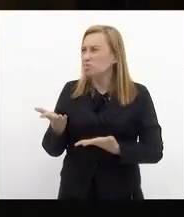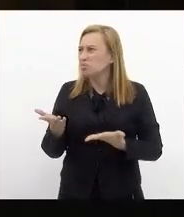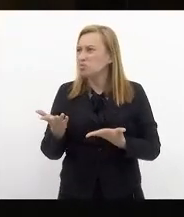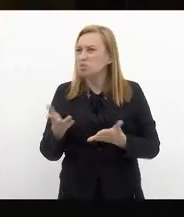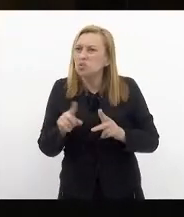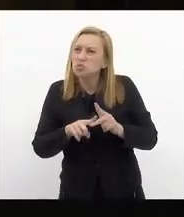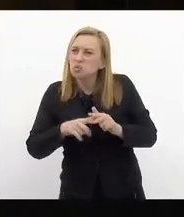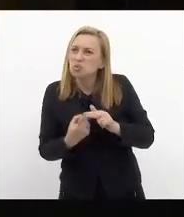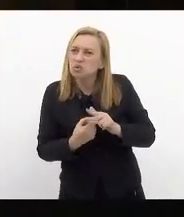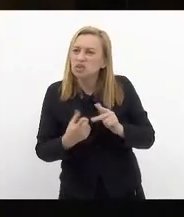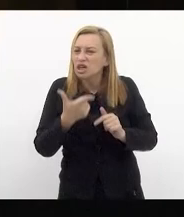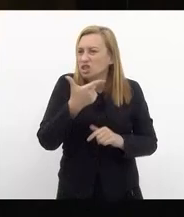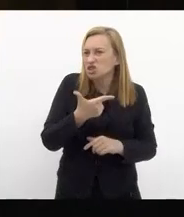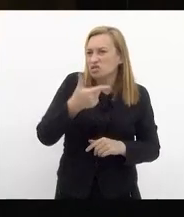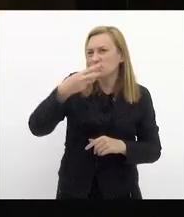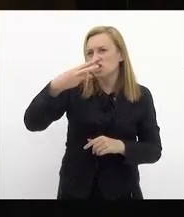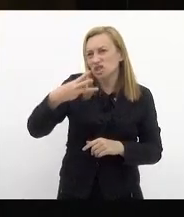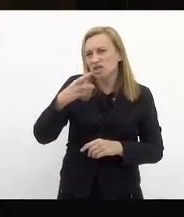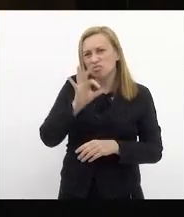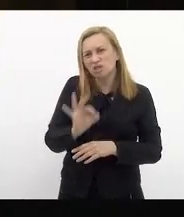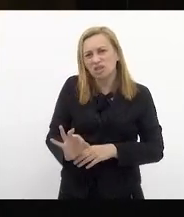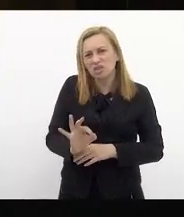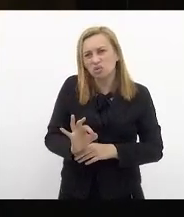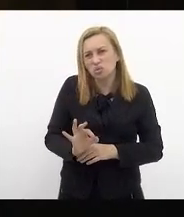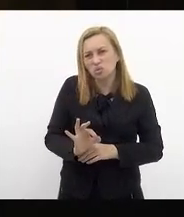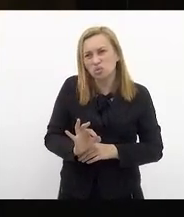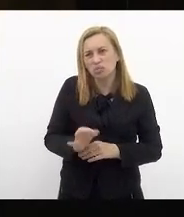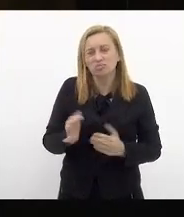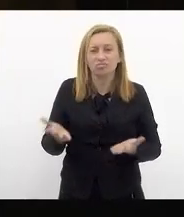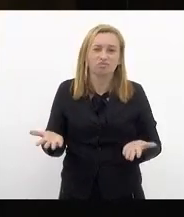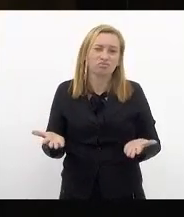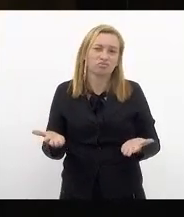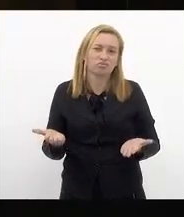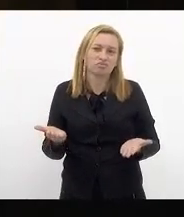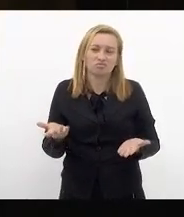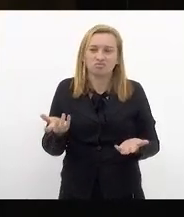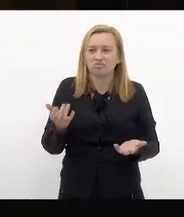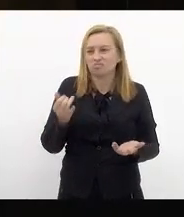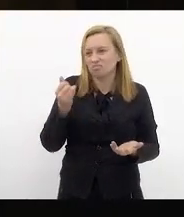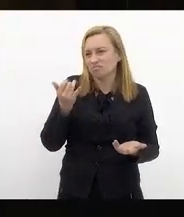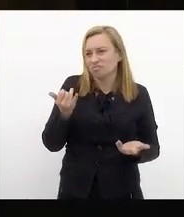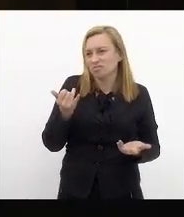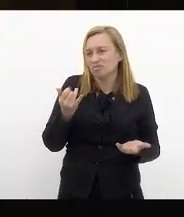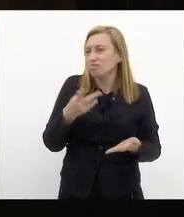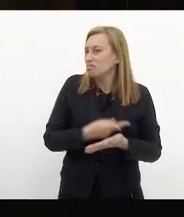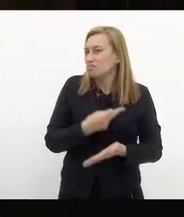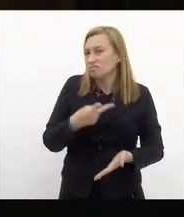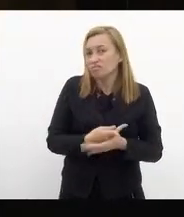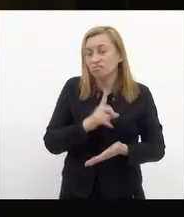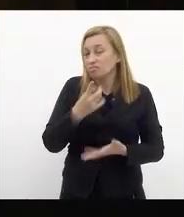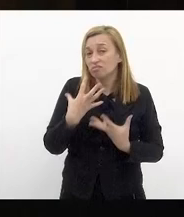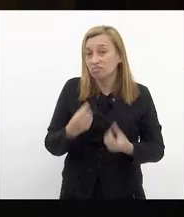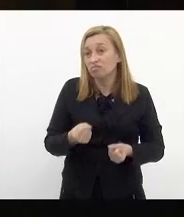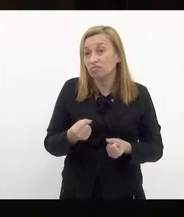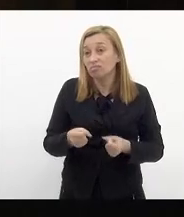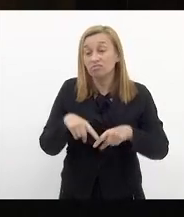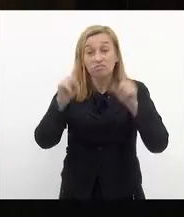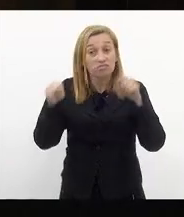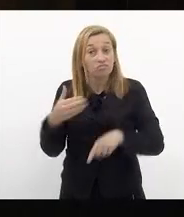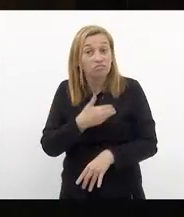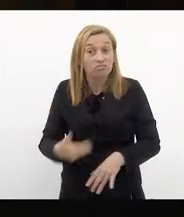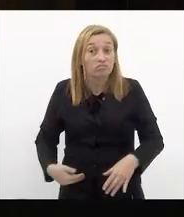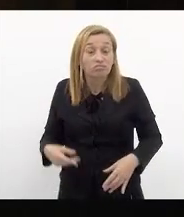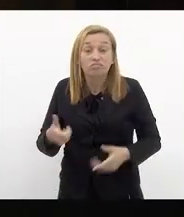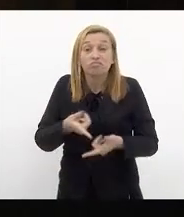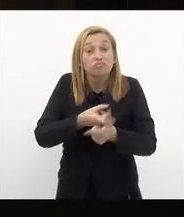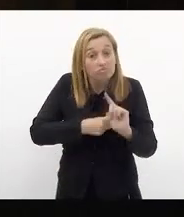por um reajuste de 23%. Isso é um escárnio e é inadmissível, porque o servidor está